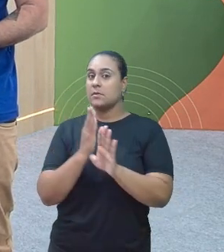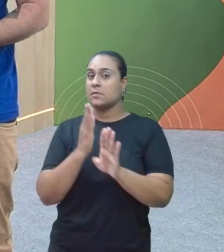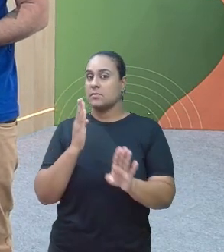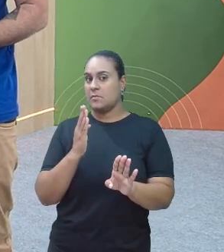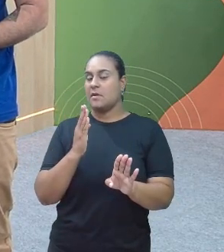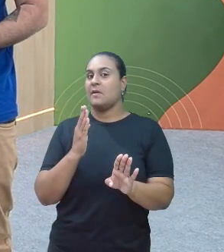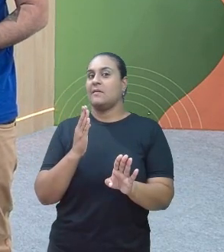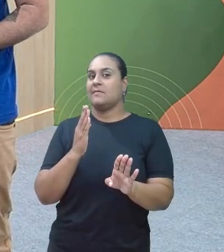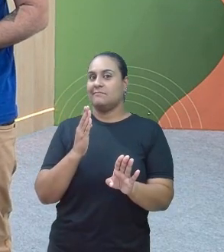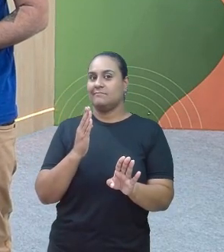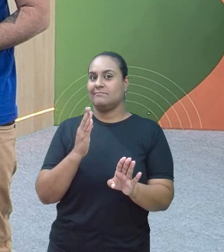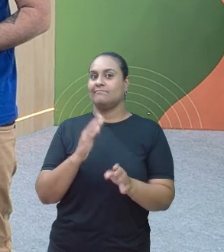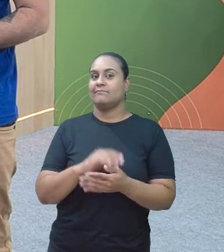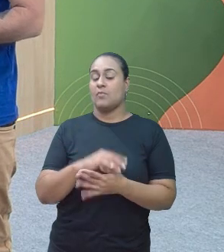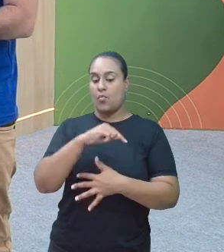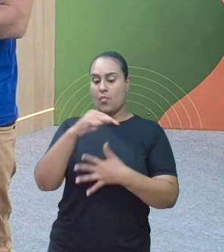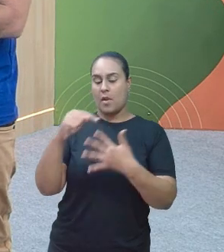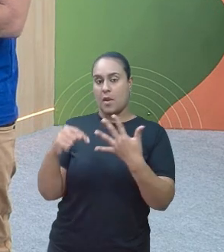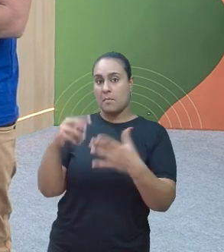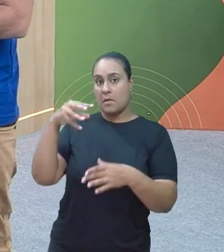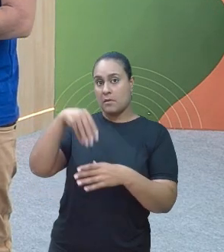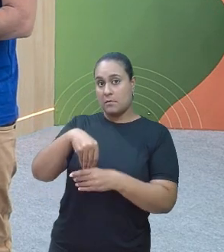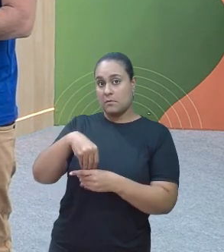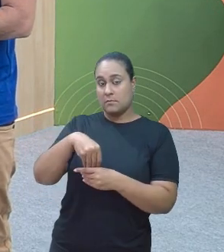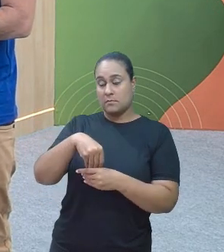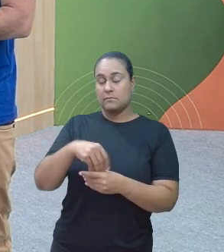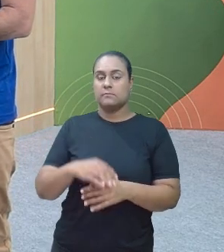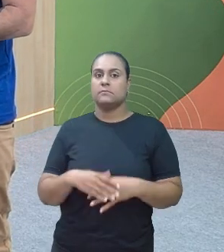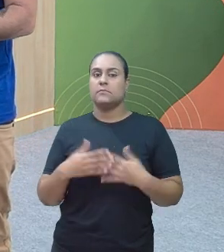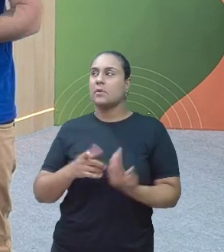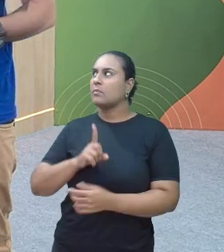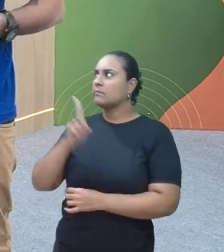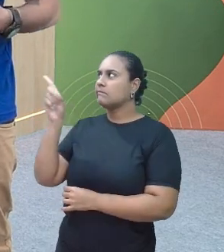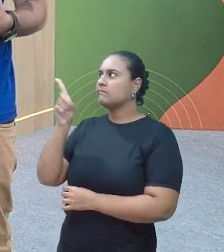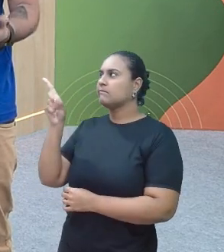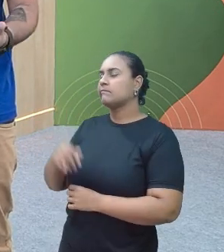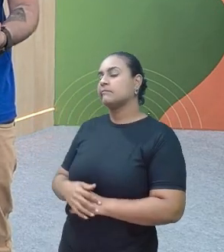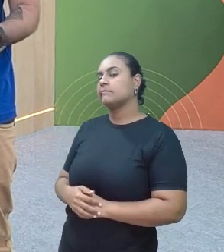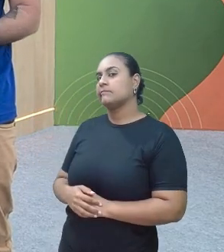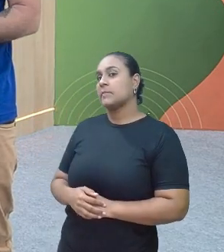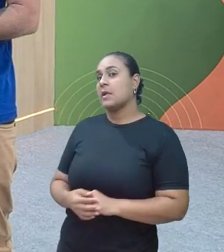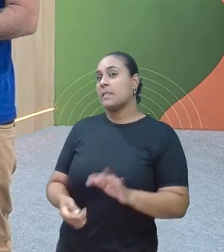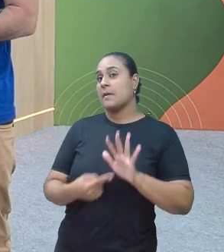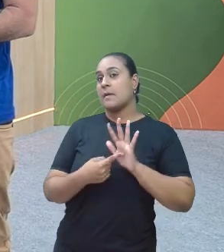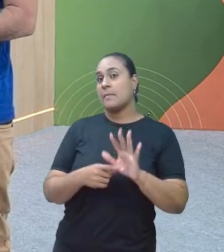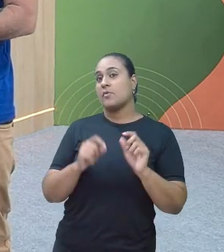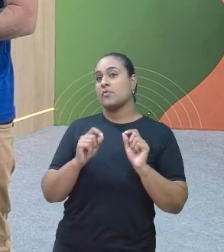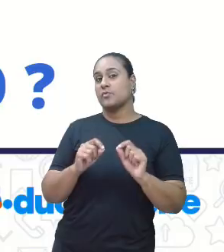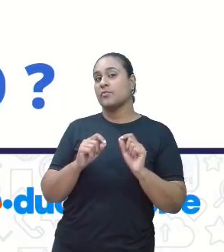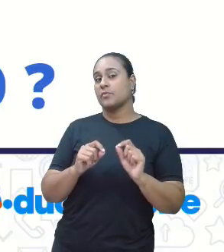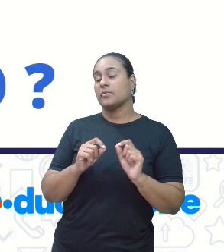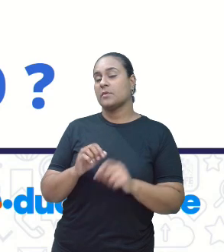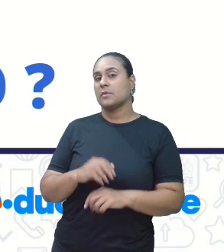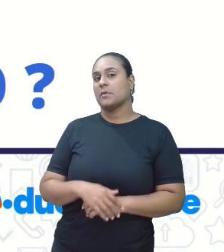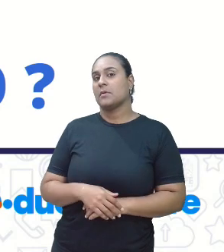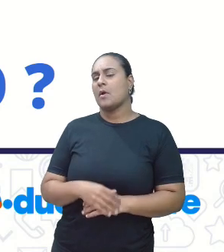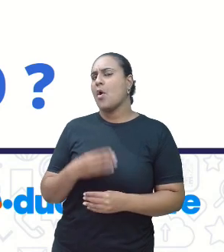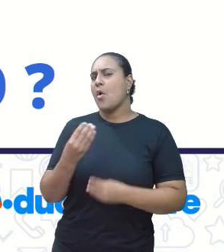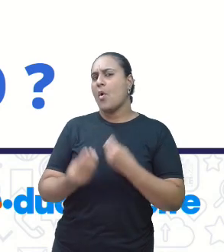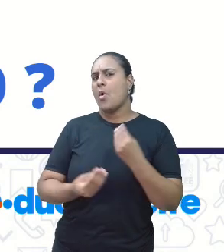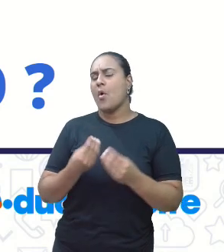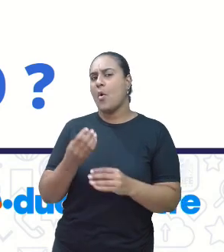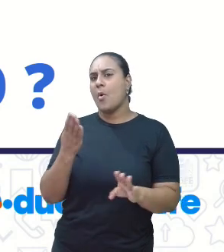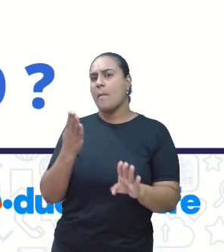um determinado elemento. Então, nesse caso aqui, eu estou trazendo à tona a ideia de como é que a gente pode determinar